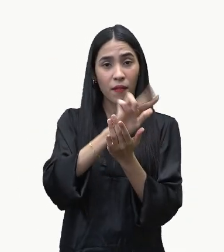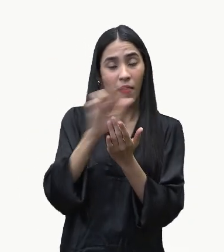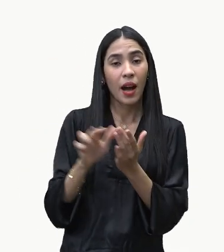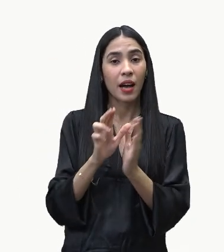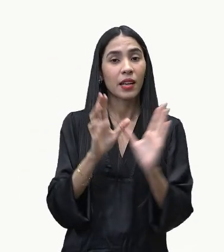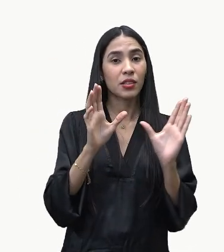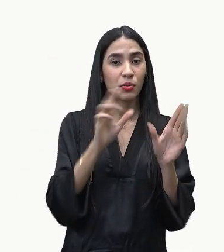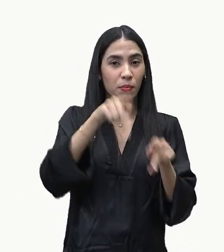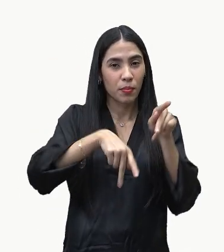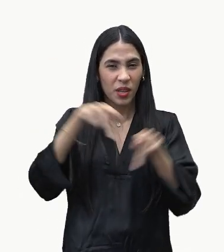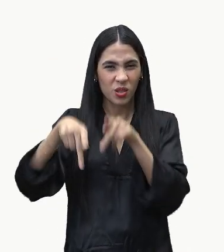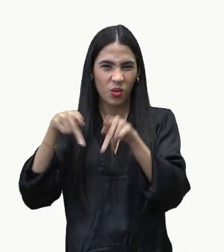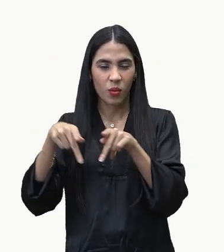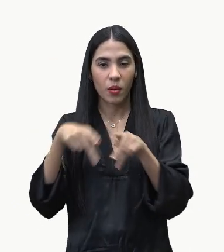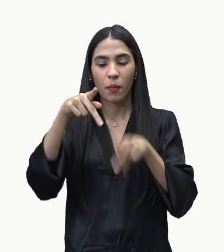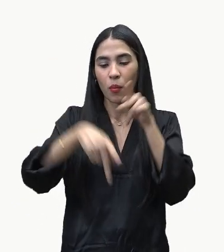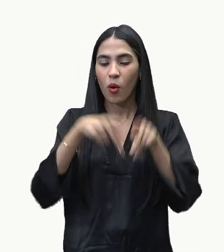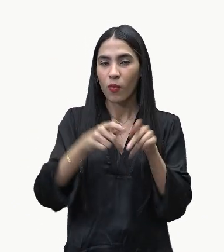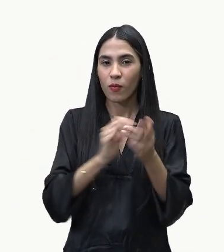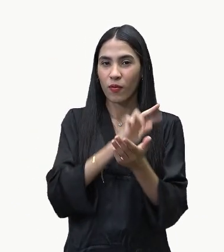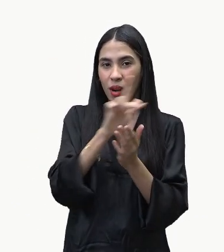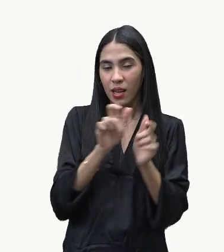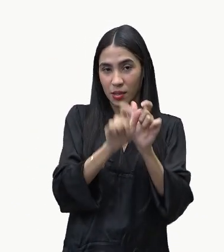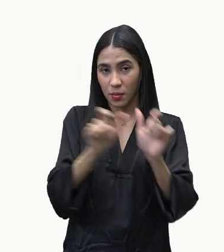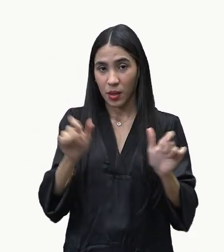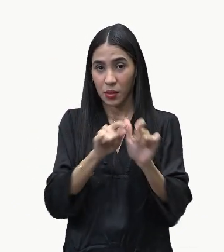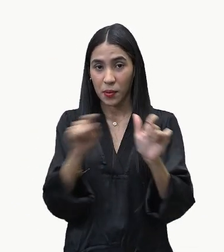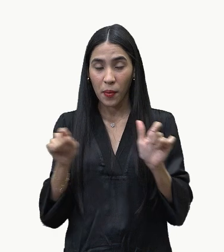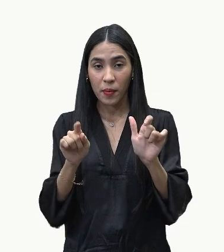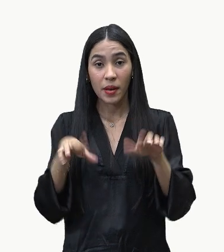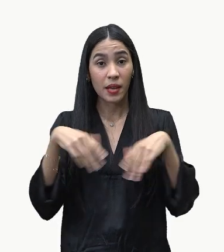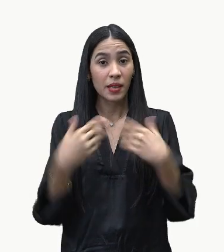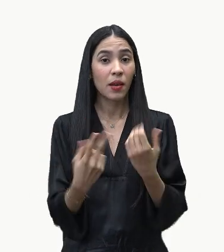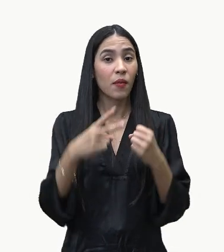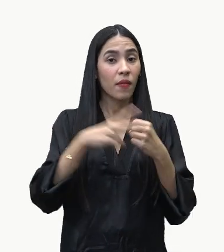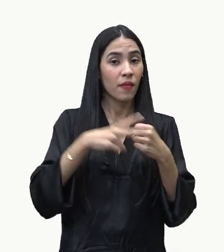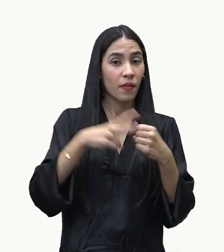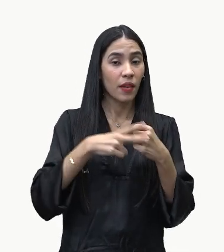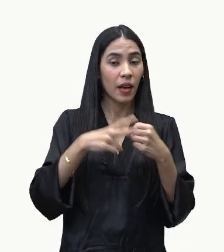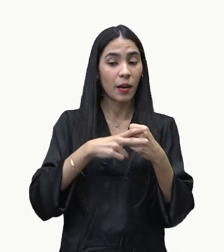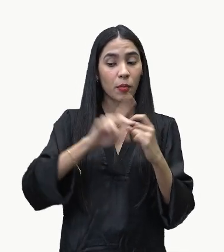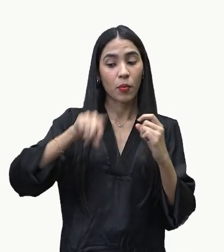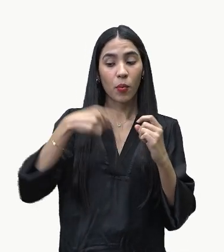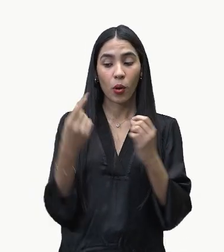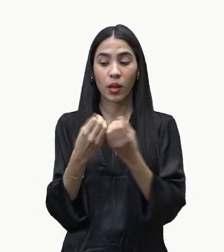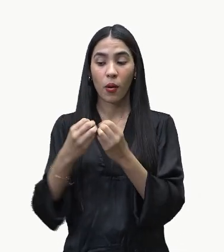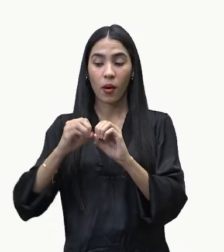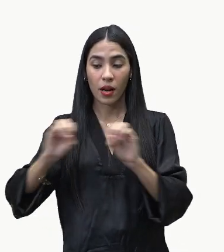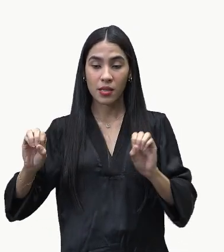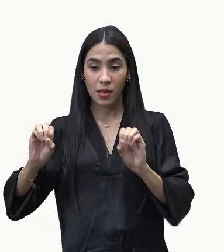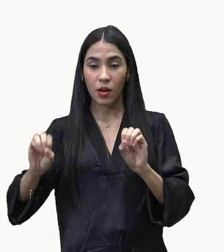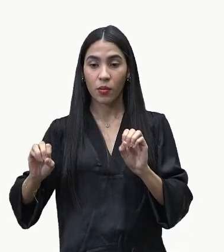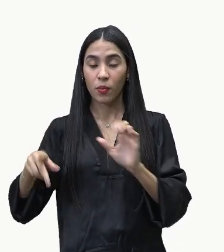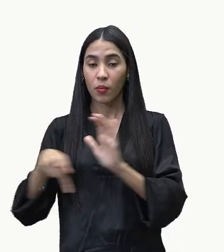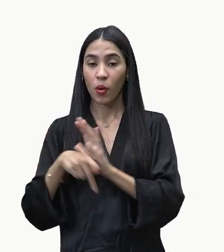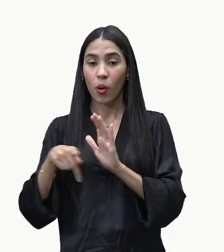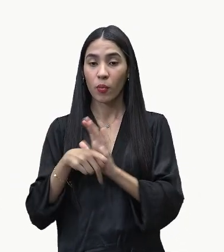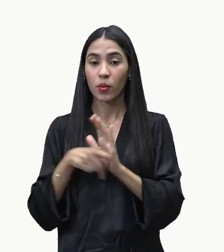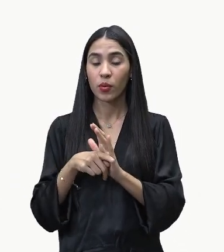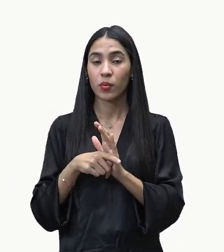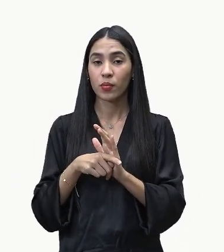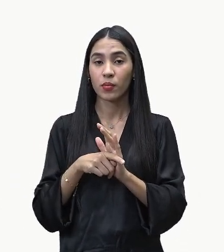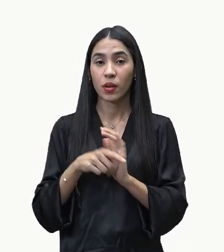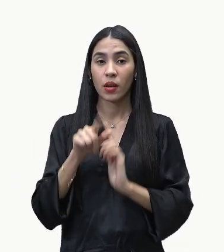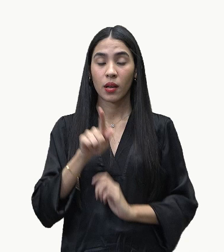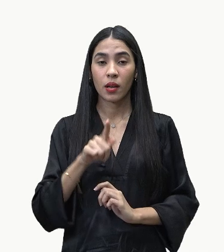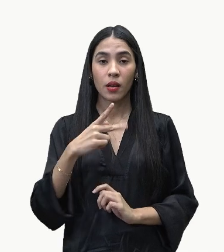né? Povo, muitas pessoas. Então, o verbo lá da próxima oração vem no plural, gritavam.